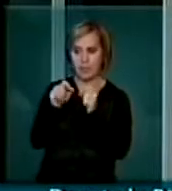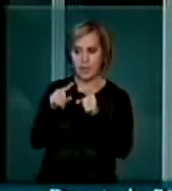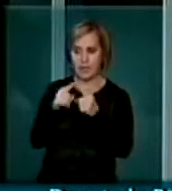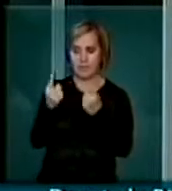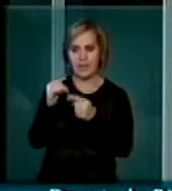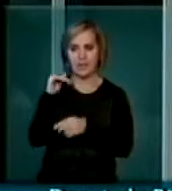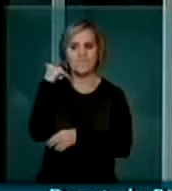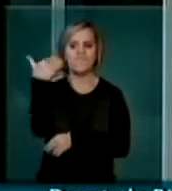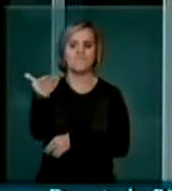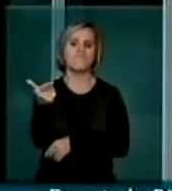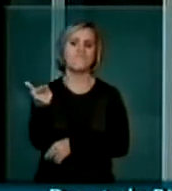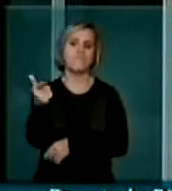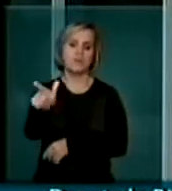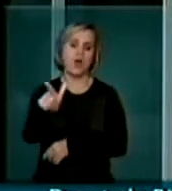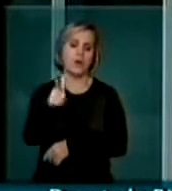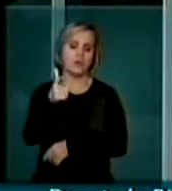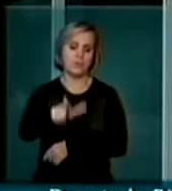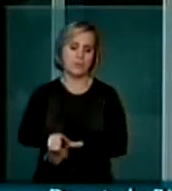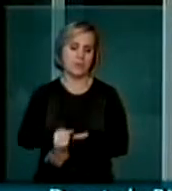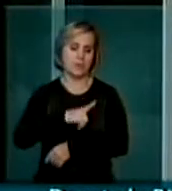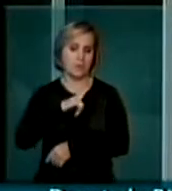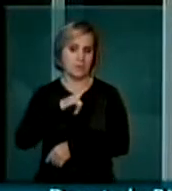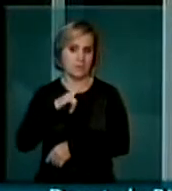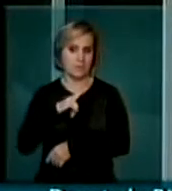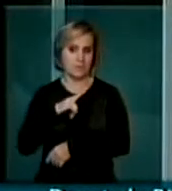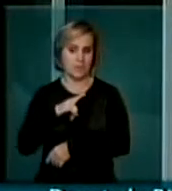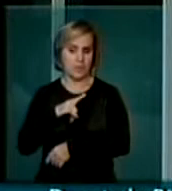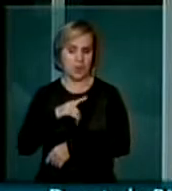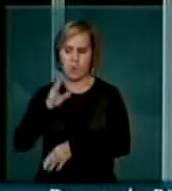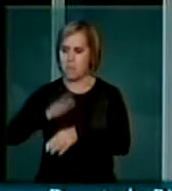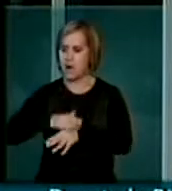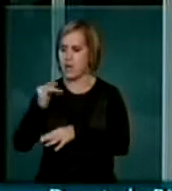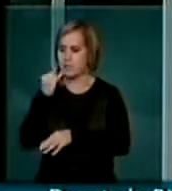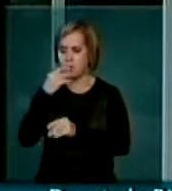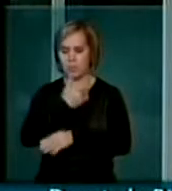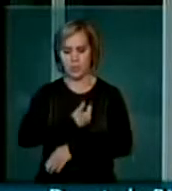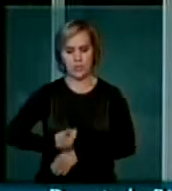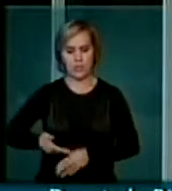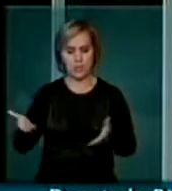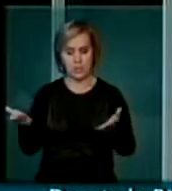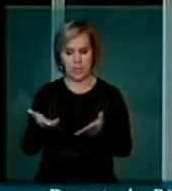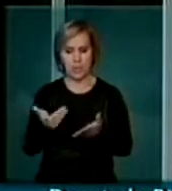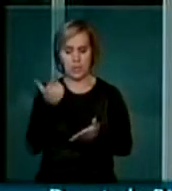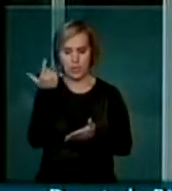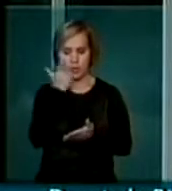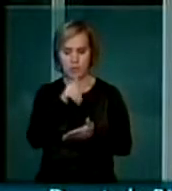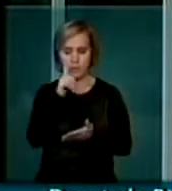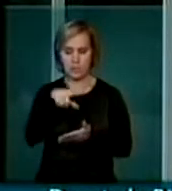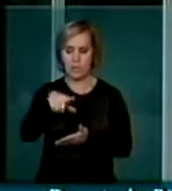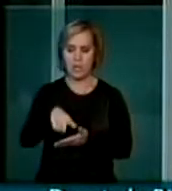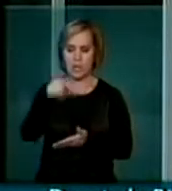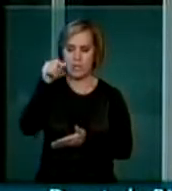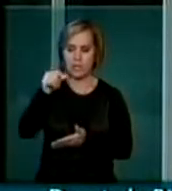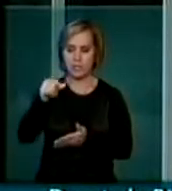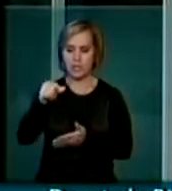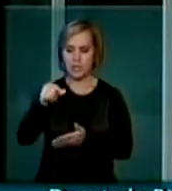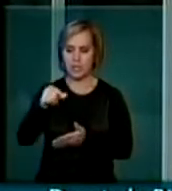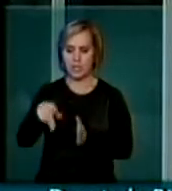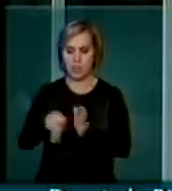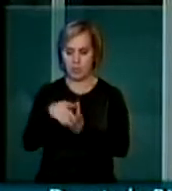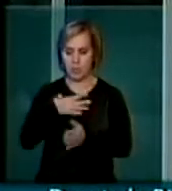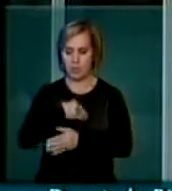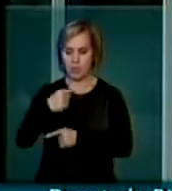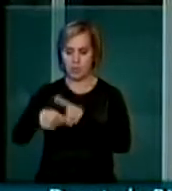mais além. Ele disse com todas as letras que a prioridade do seu governo é eleger o seu sucessor. O ministro